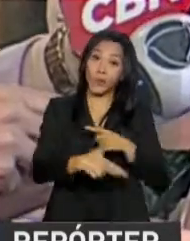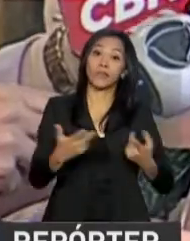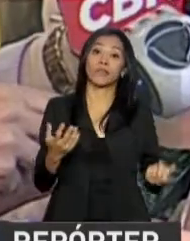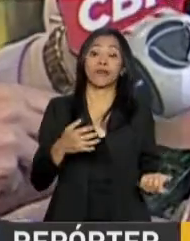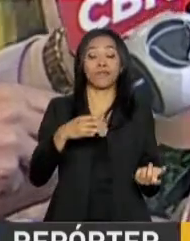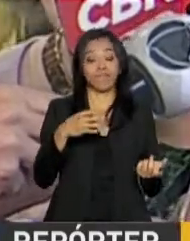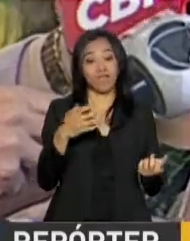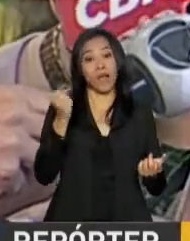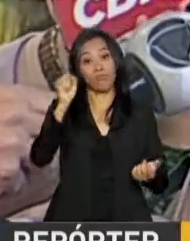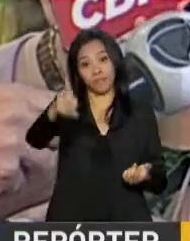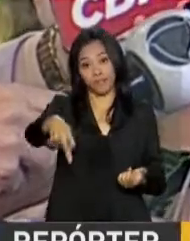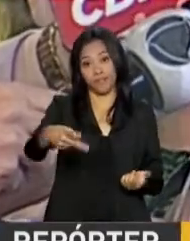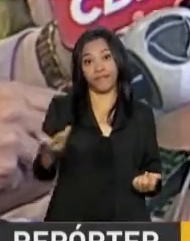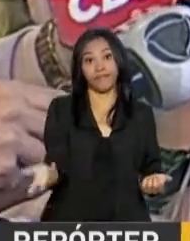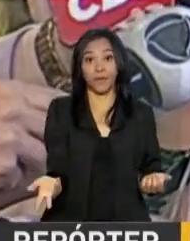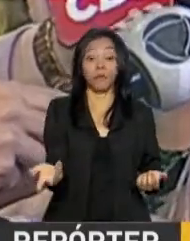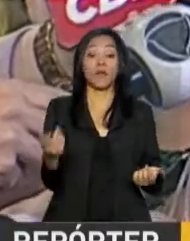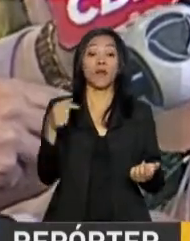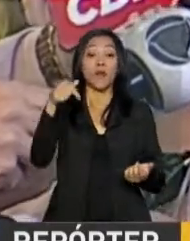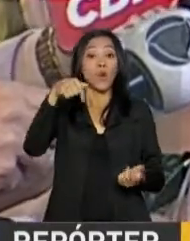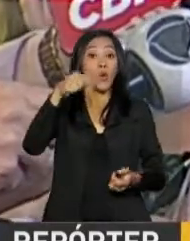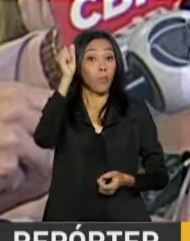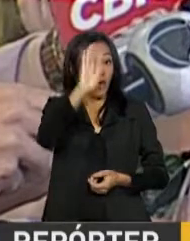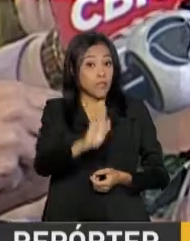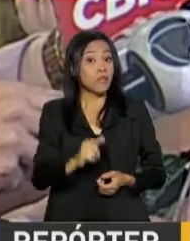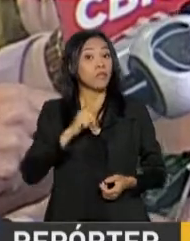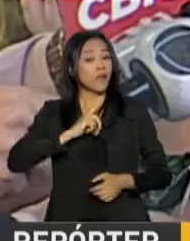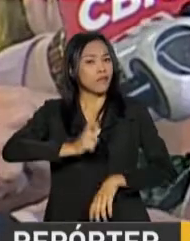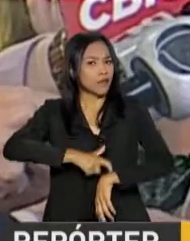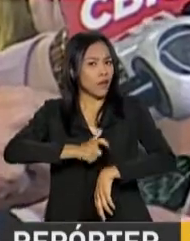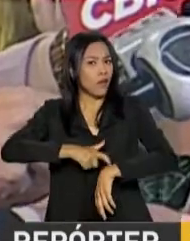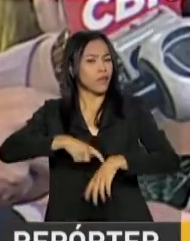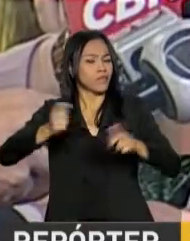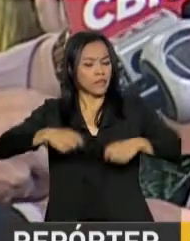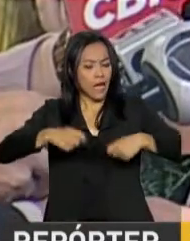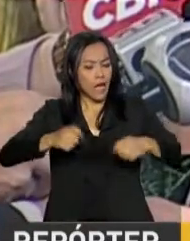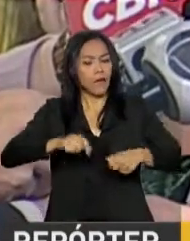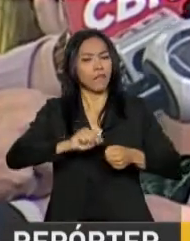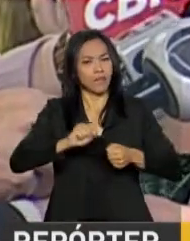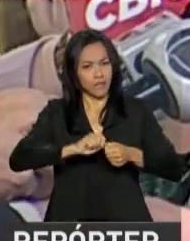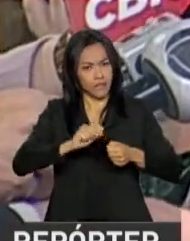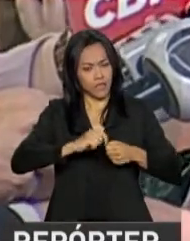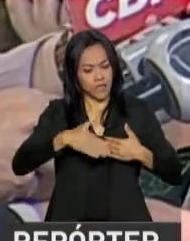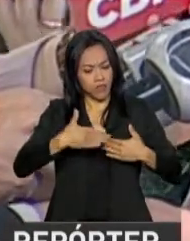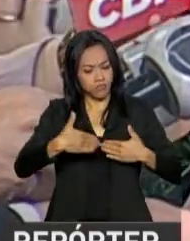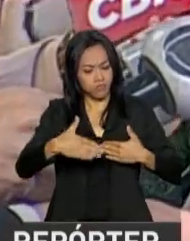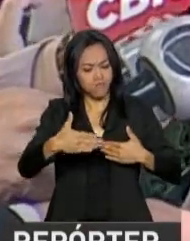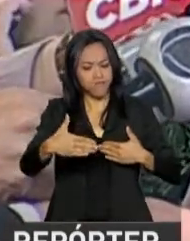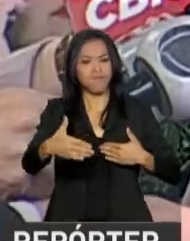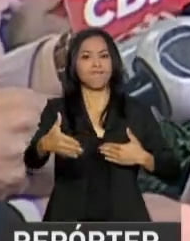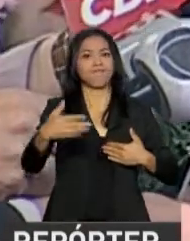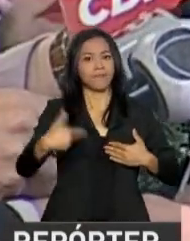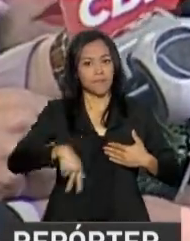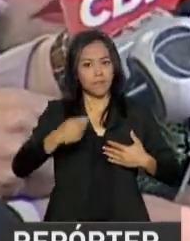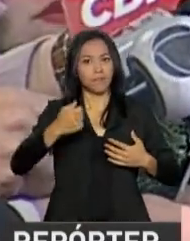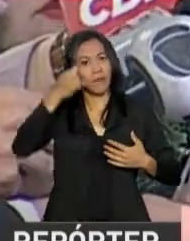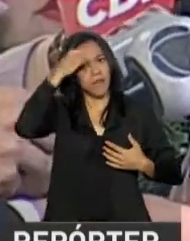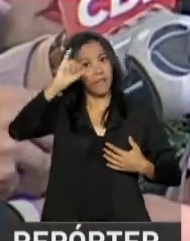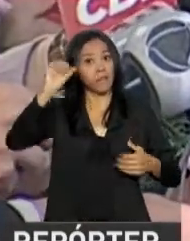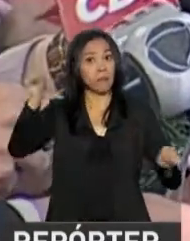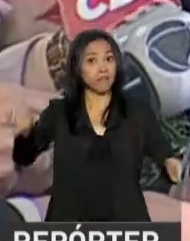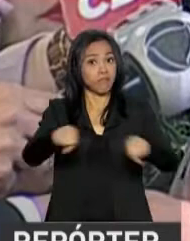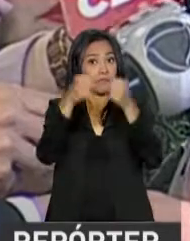benefício então o brasil tem tempo suficiente para fazer uma reforma da previdência dá pra fazer uma reforma da previdência preventivo van